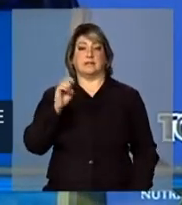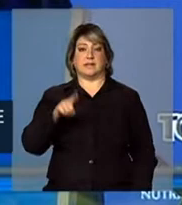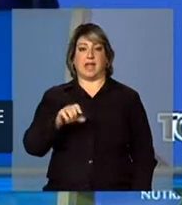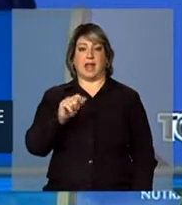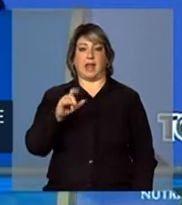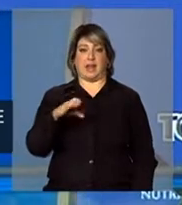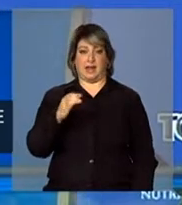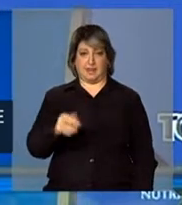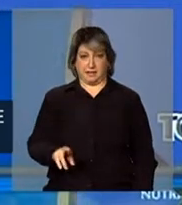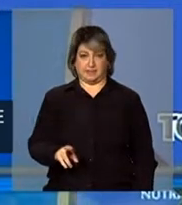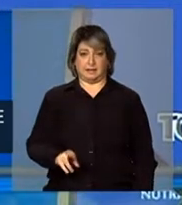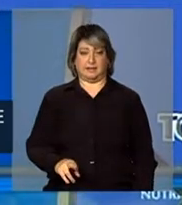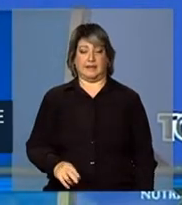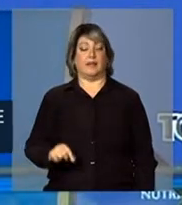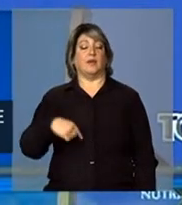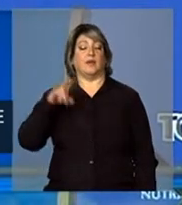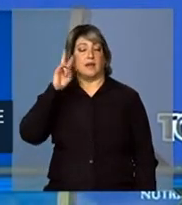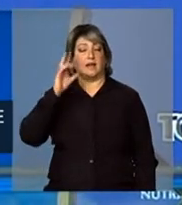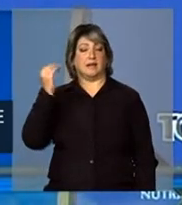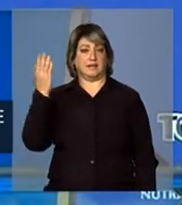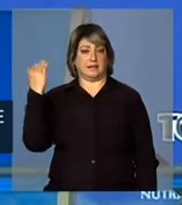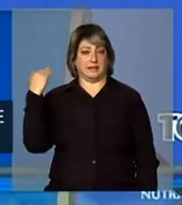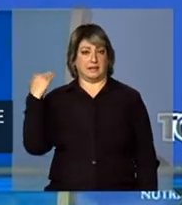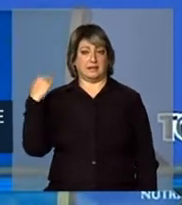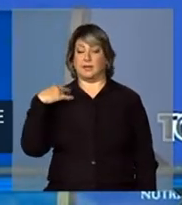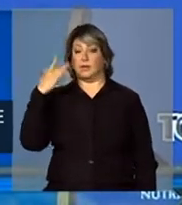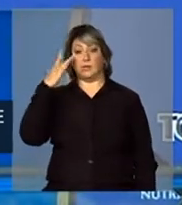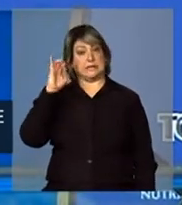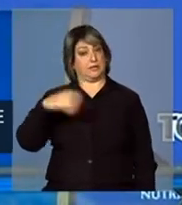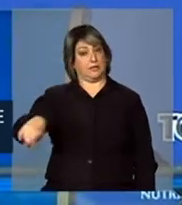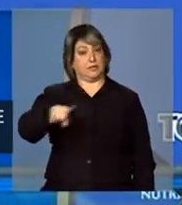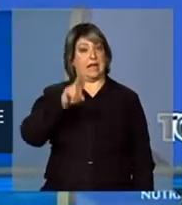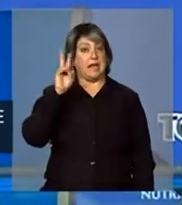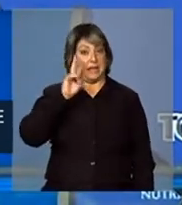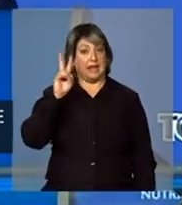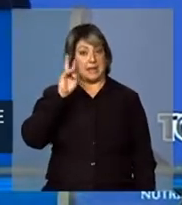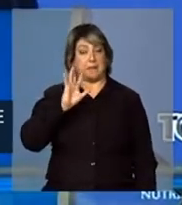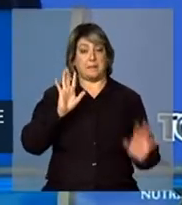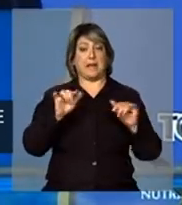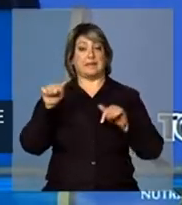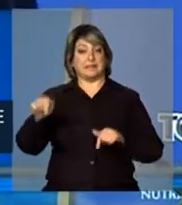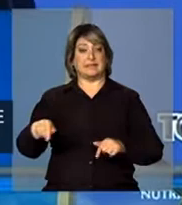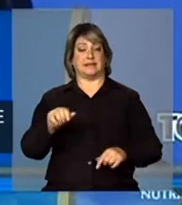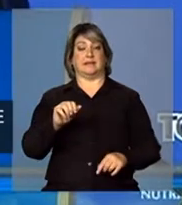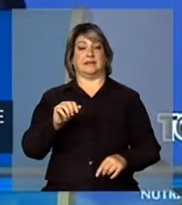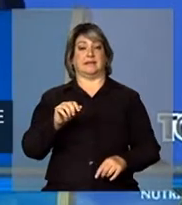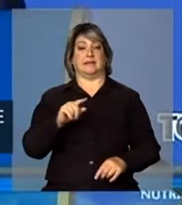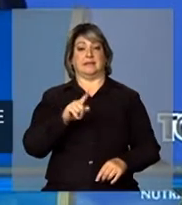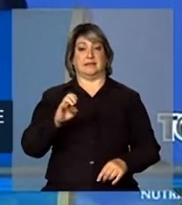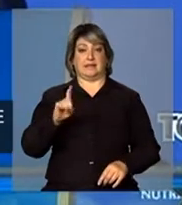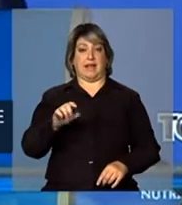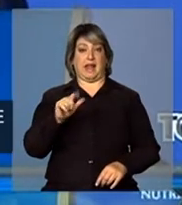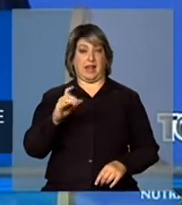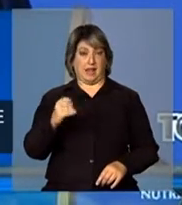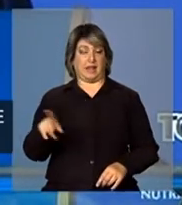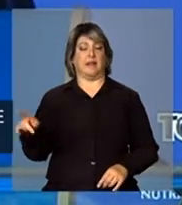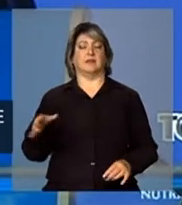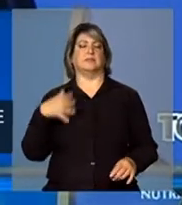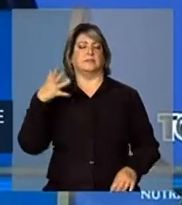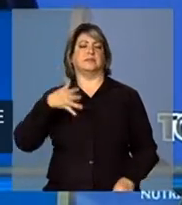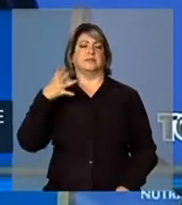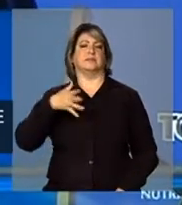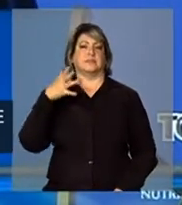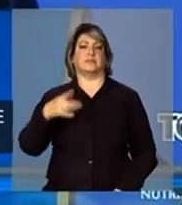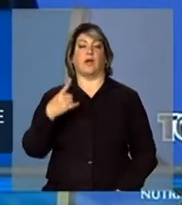Alencar. E, naquela época, eu não sei se vocês lembram, que ele acabou o discurso dele de uma forma